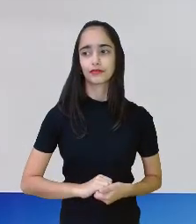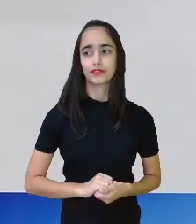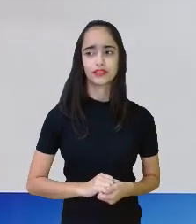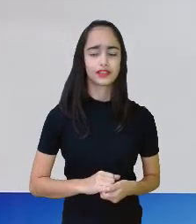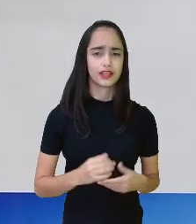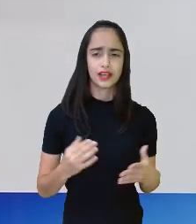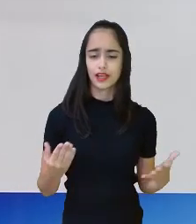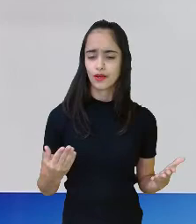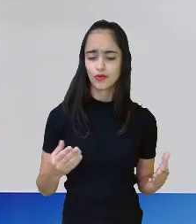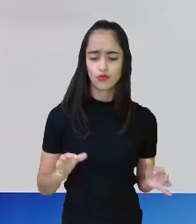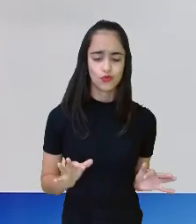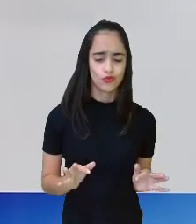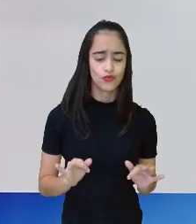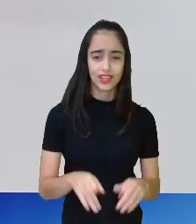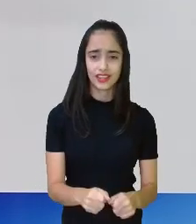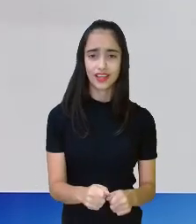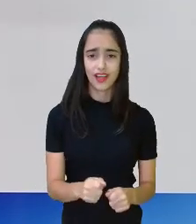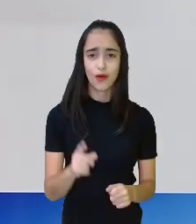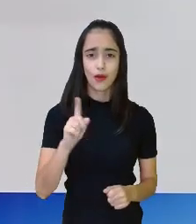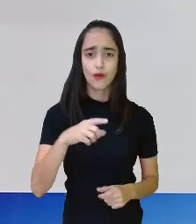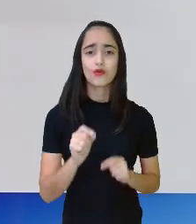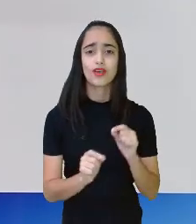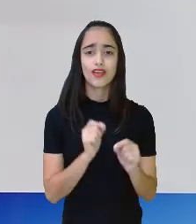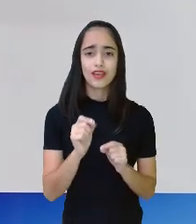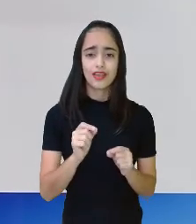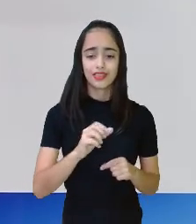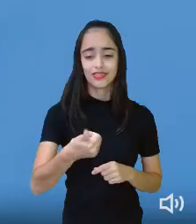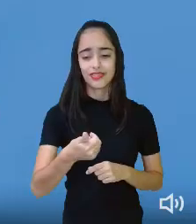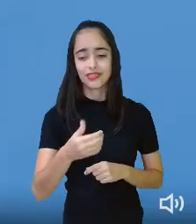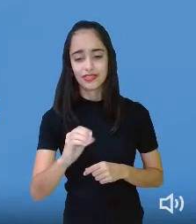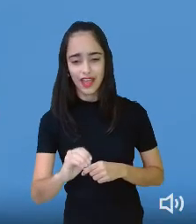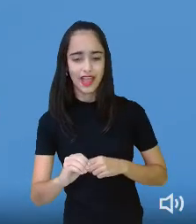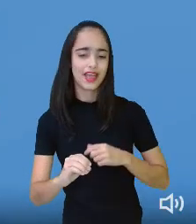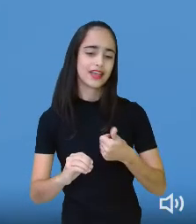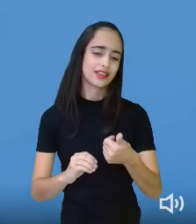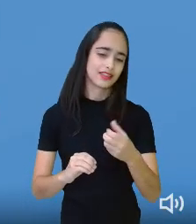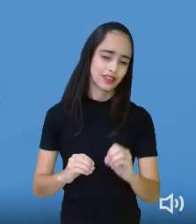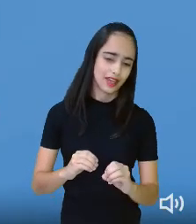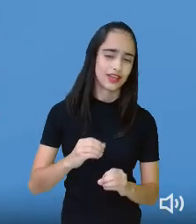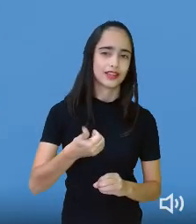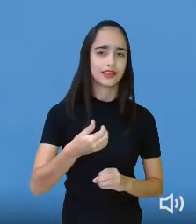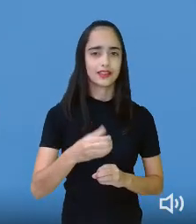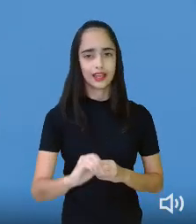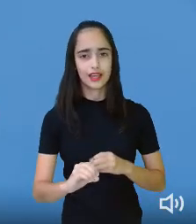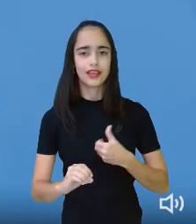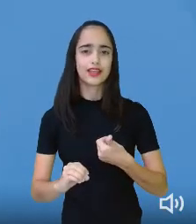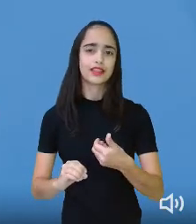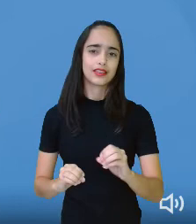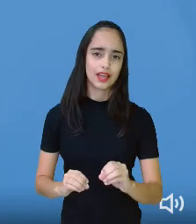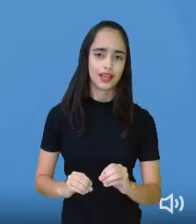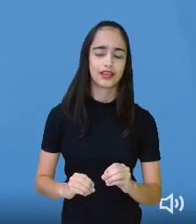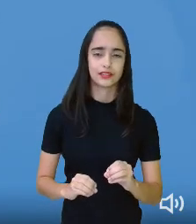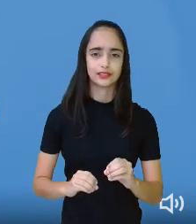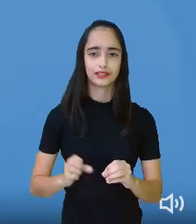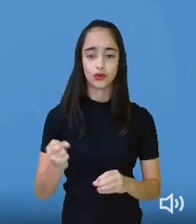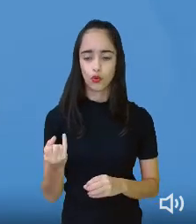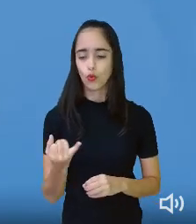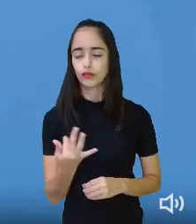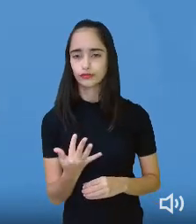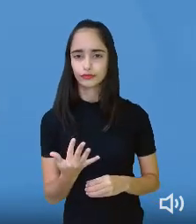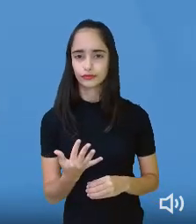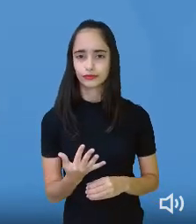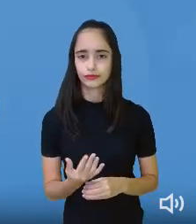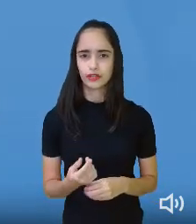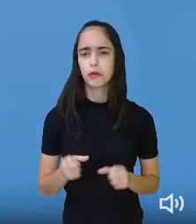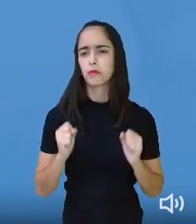nuvem. A gente vai estar contando ali de 10 em 10, tá certo? De 10 em 10 eu vou contando ou então vou somando